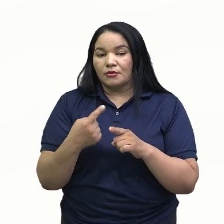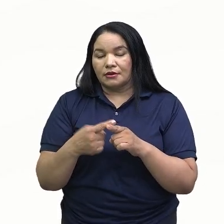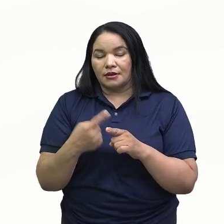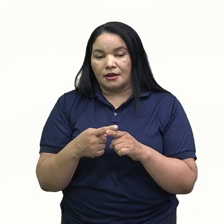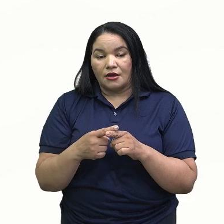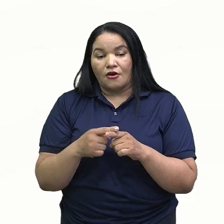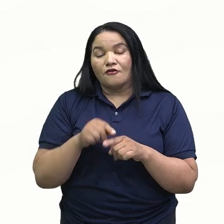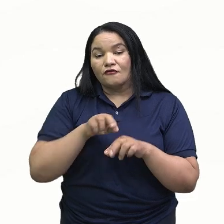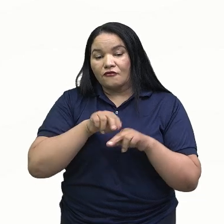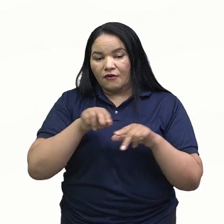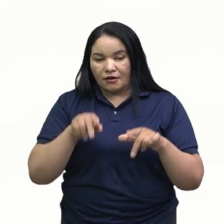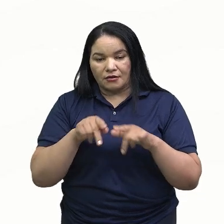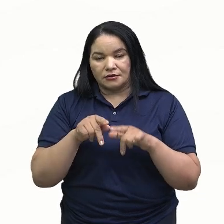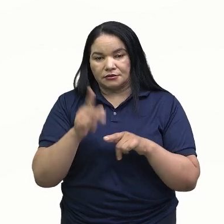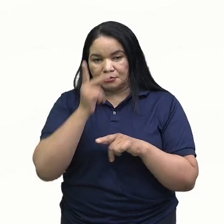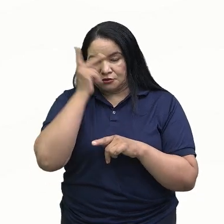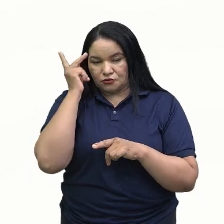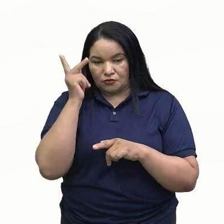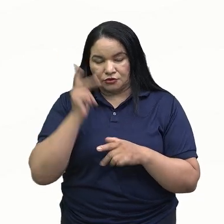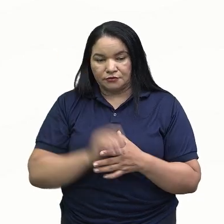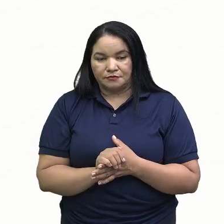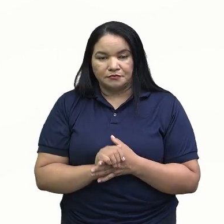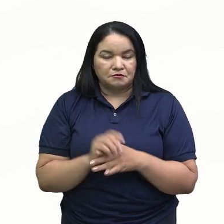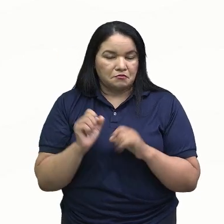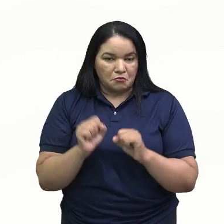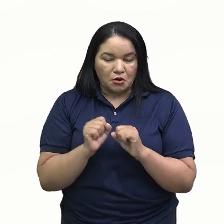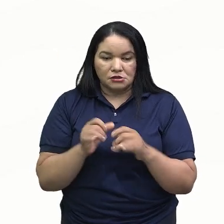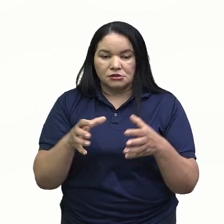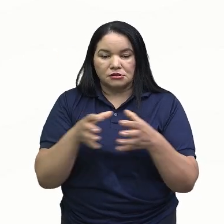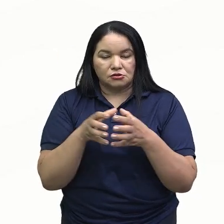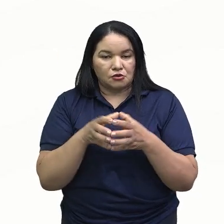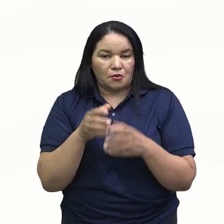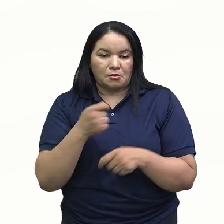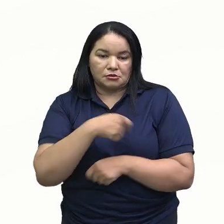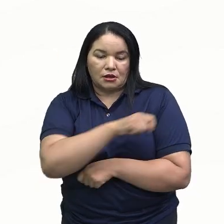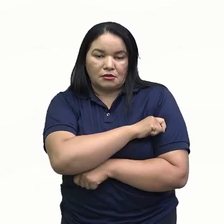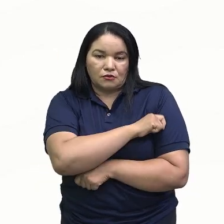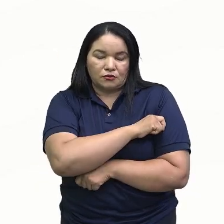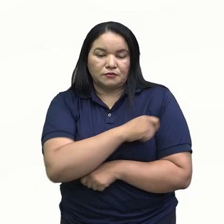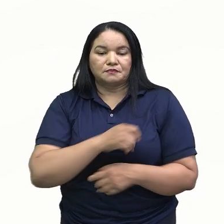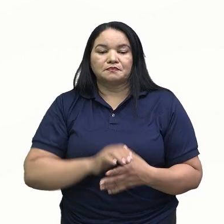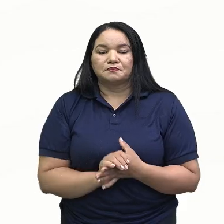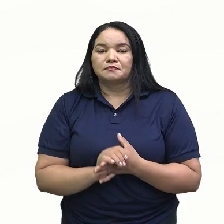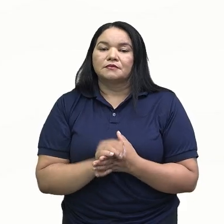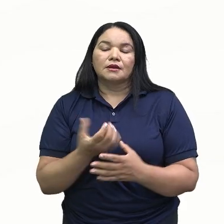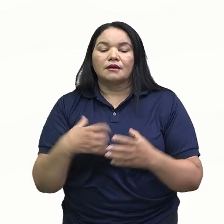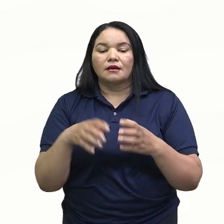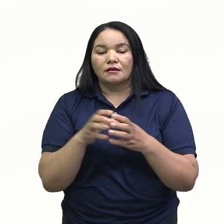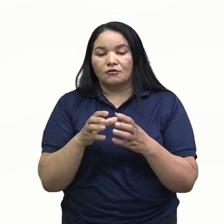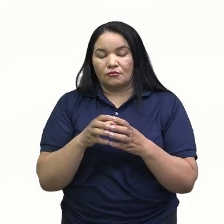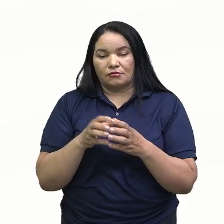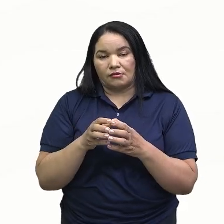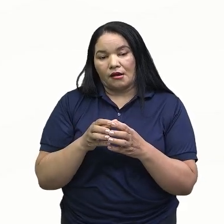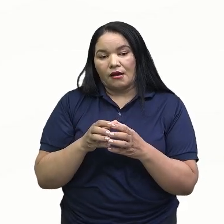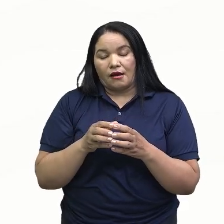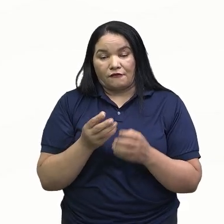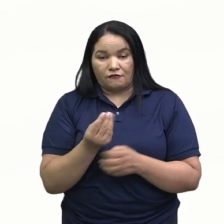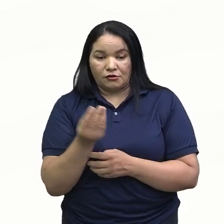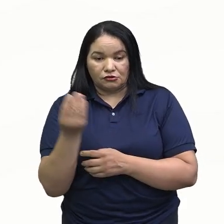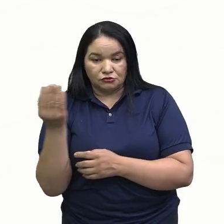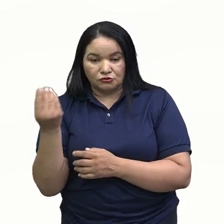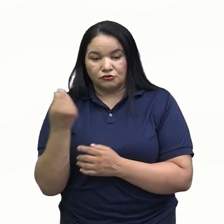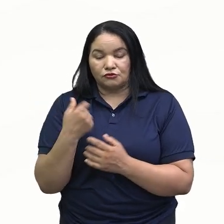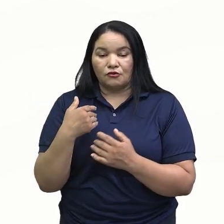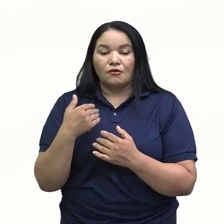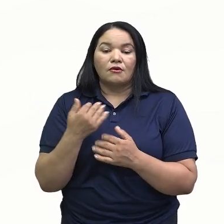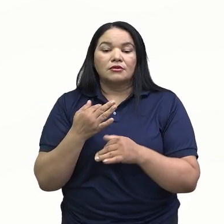ser ali. Quando eu digo a turma, né? A turma de alunos. Então, a turma viajou nas férias de julho. O verbo